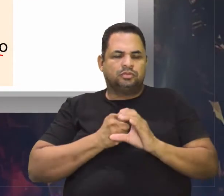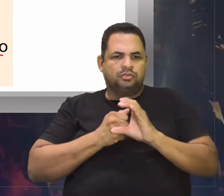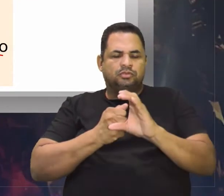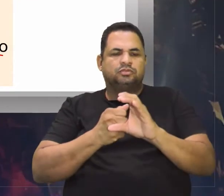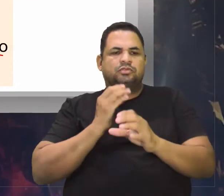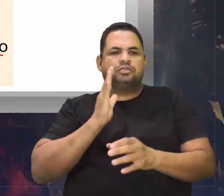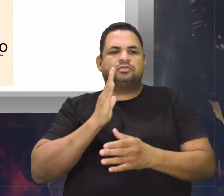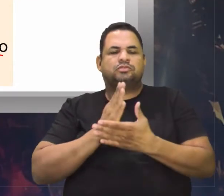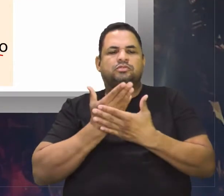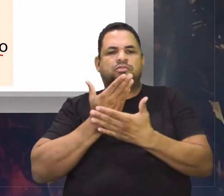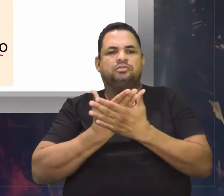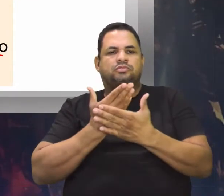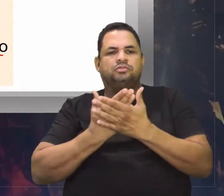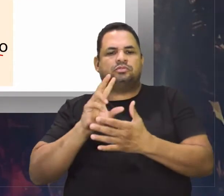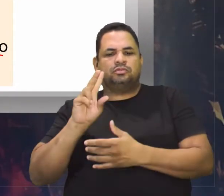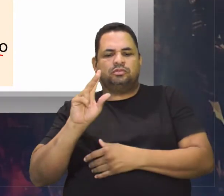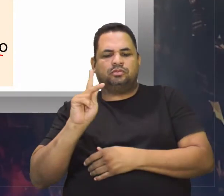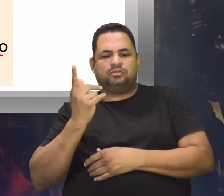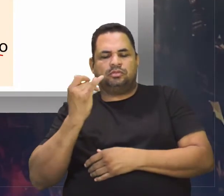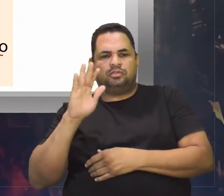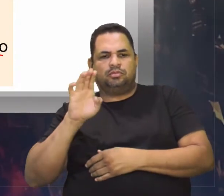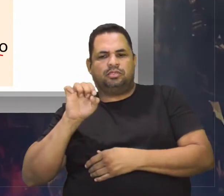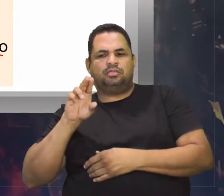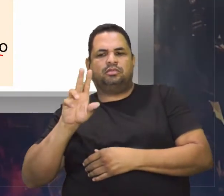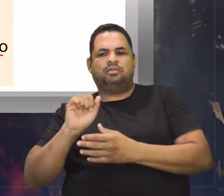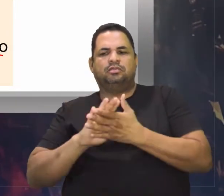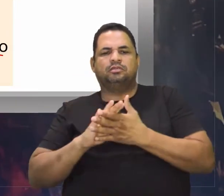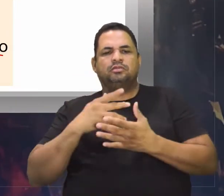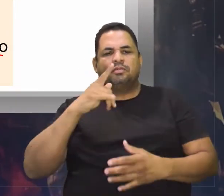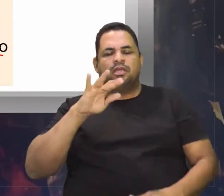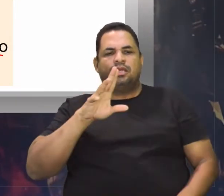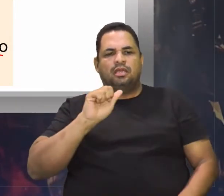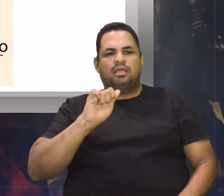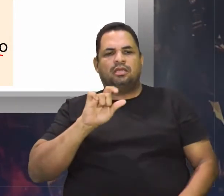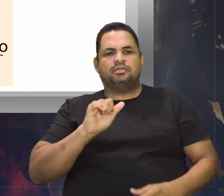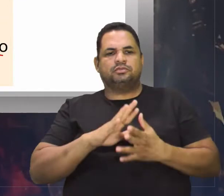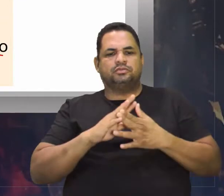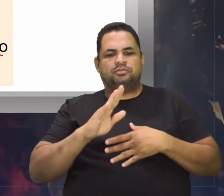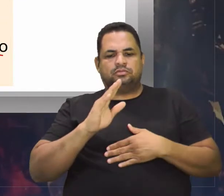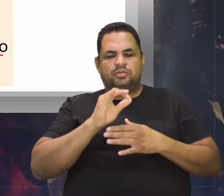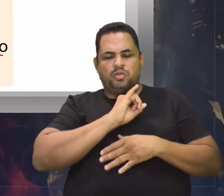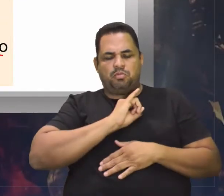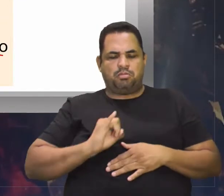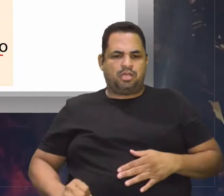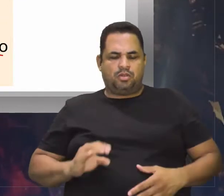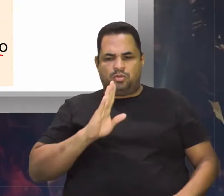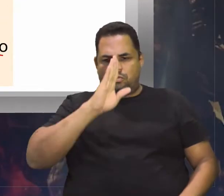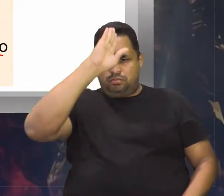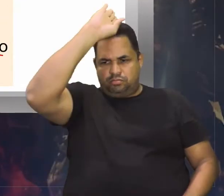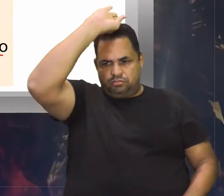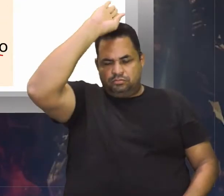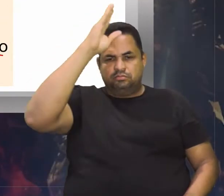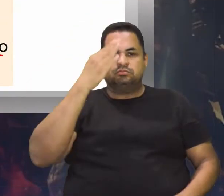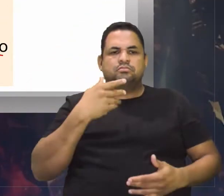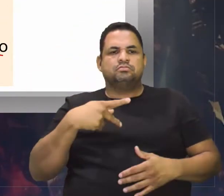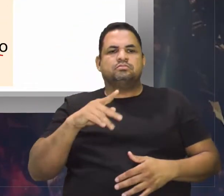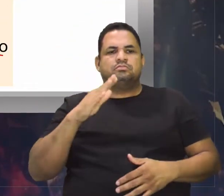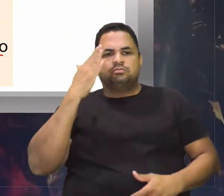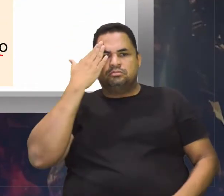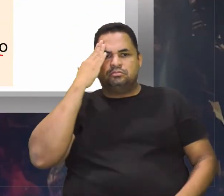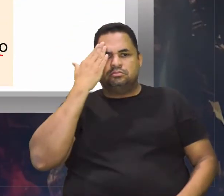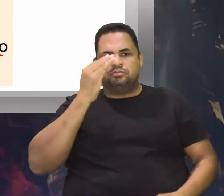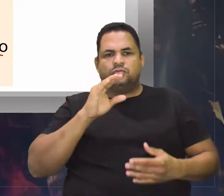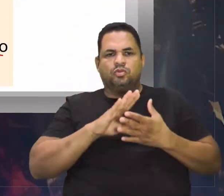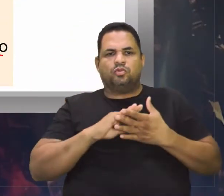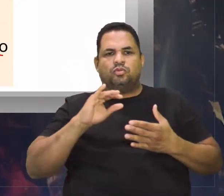estudamos sobre os hebreus, sobre os persas, sobre o Império Romano, para entender como o judaísmo